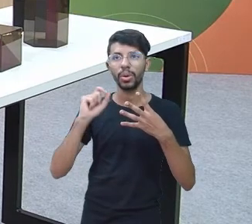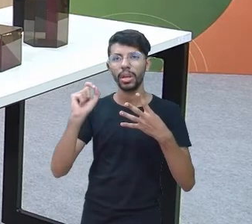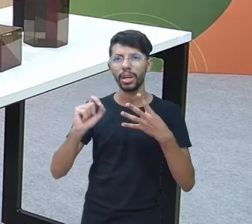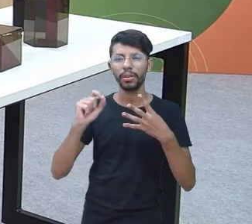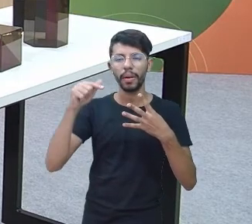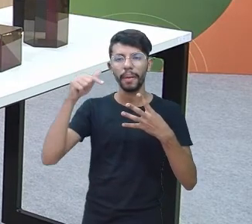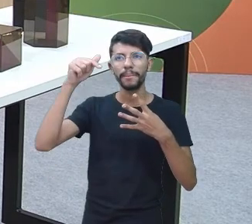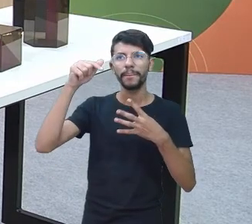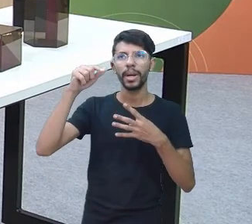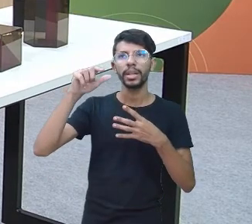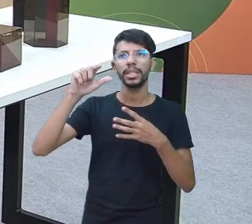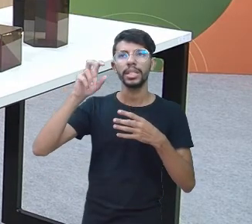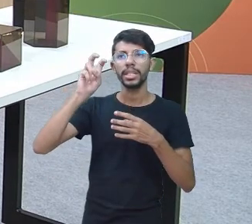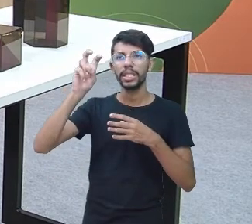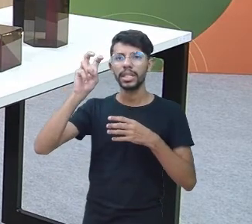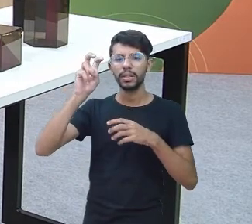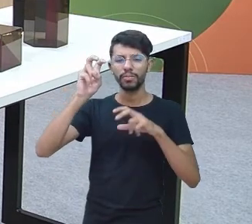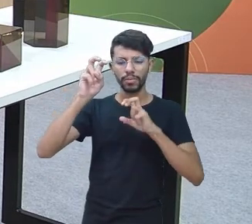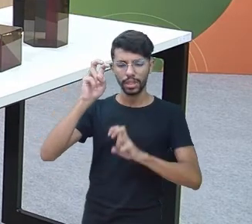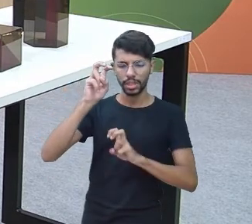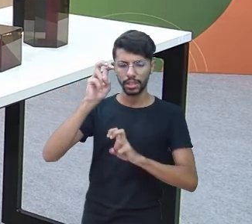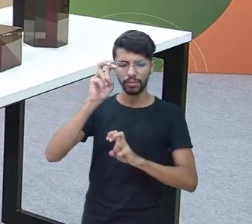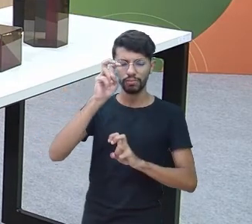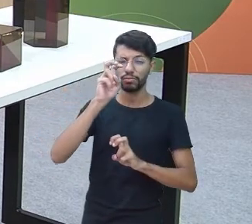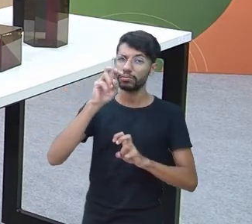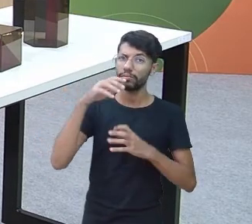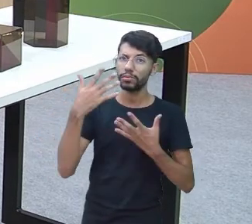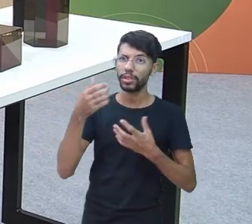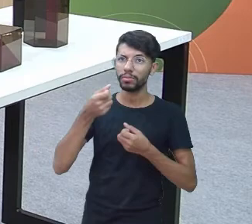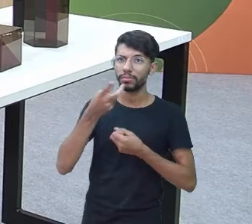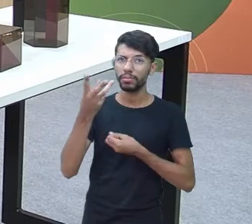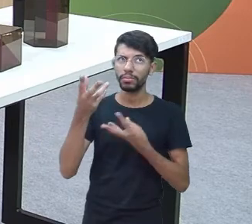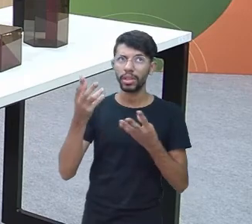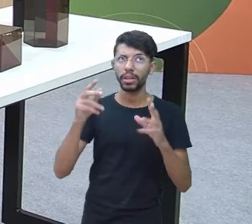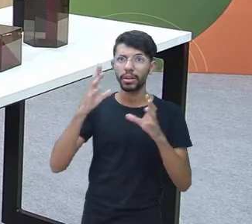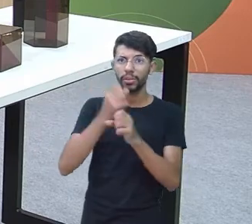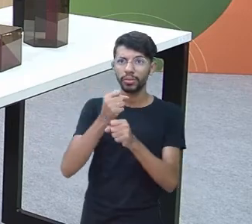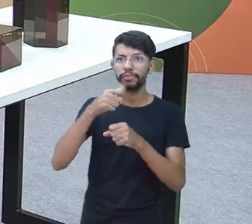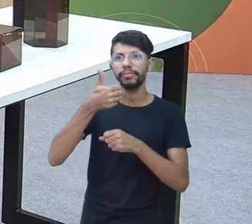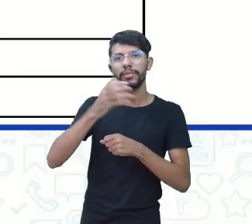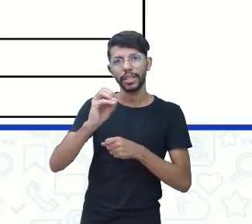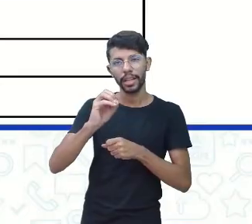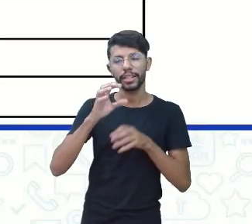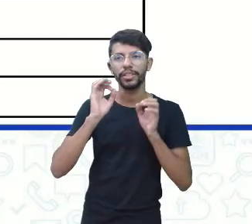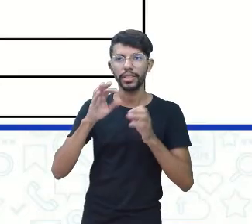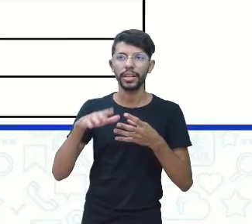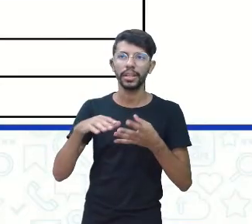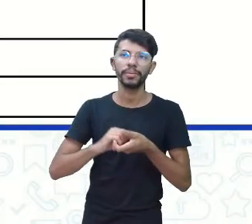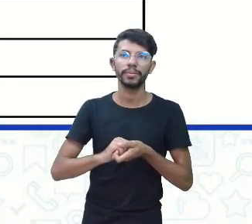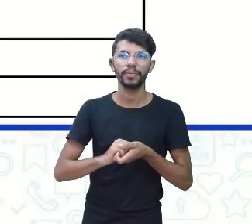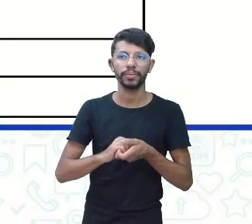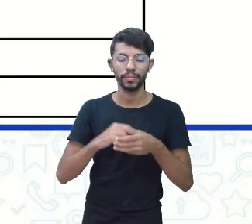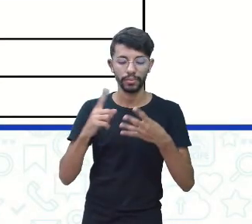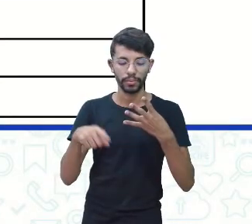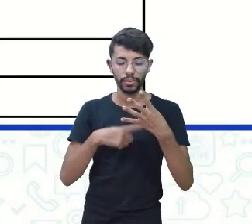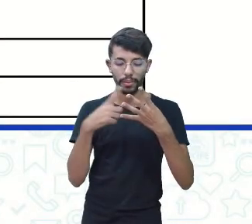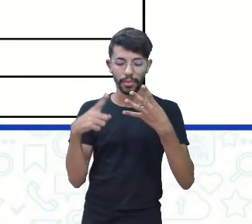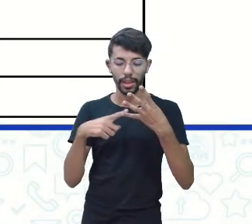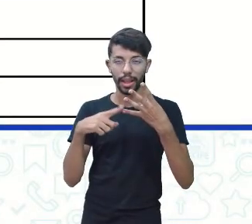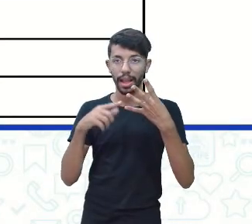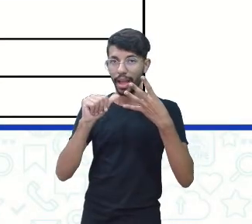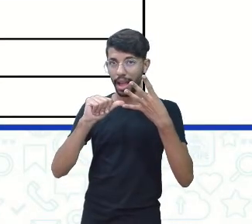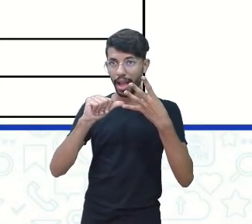4, 5 em cima, eu vou ter 5 embaixo também, né? Então, a gente vai ter 10, beleza? E